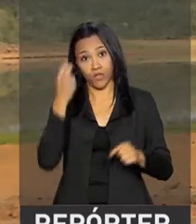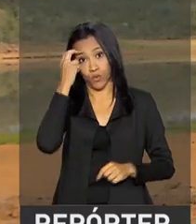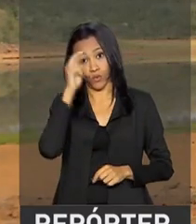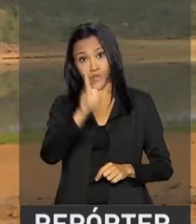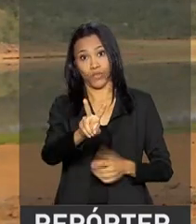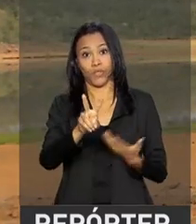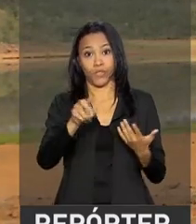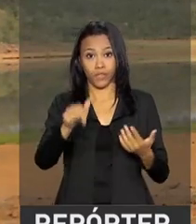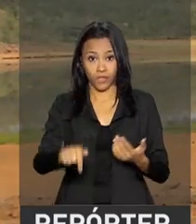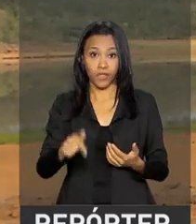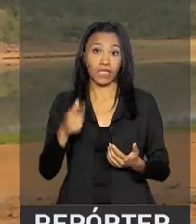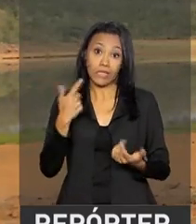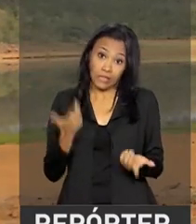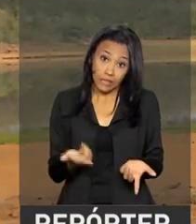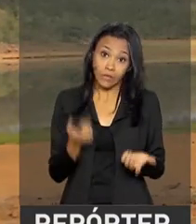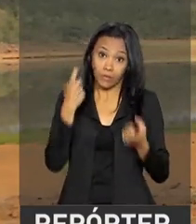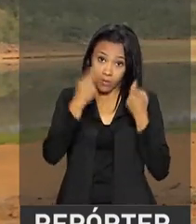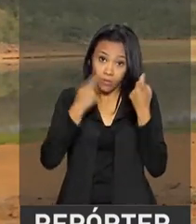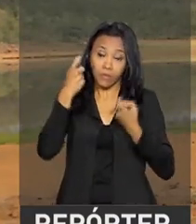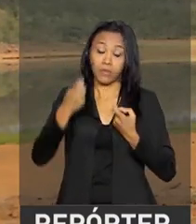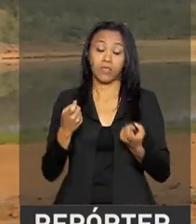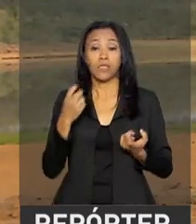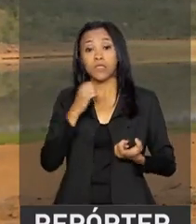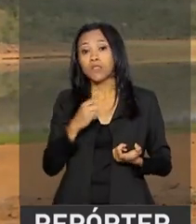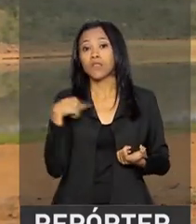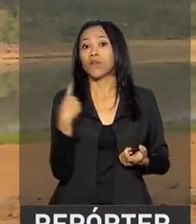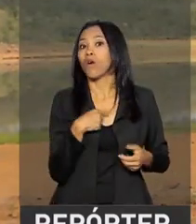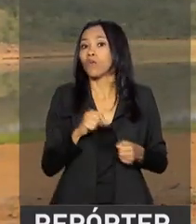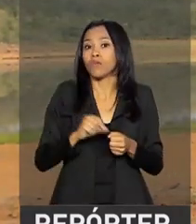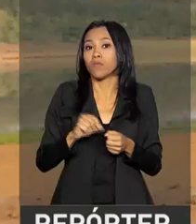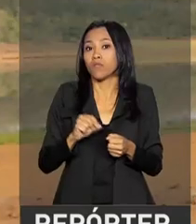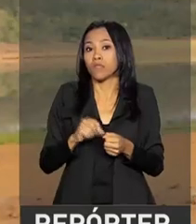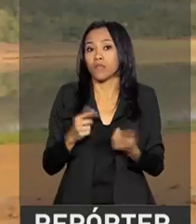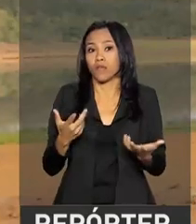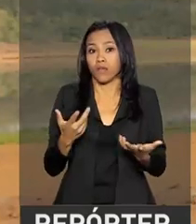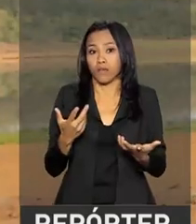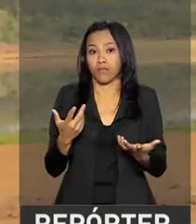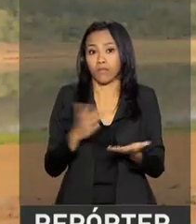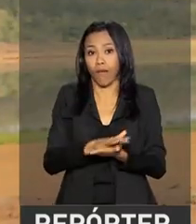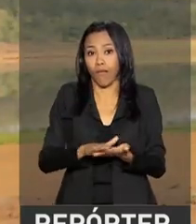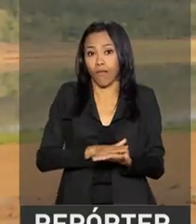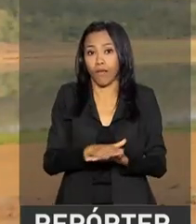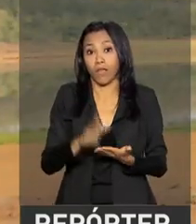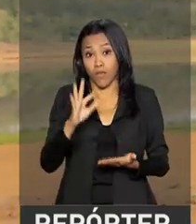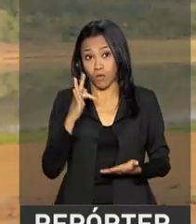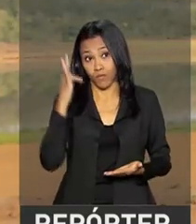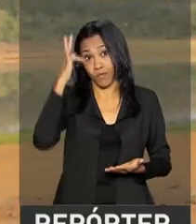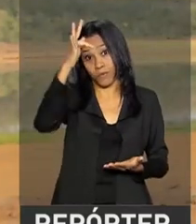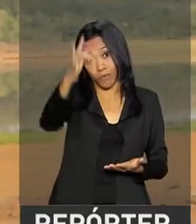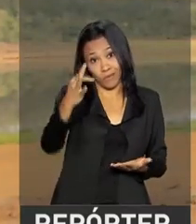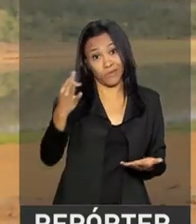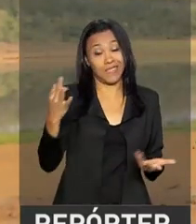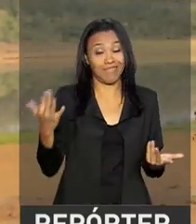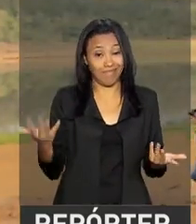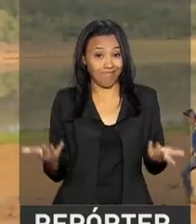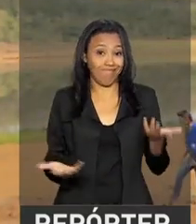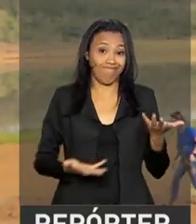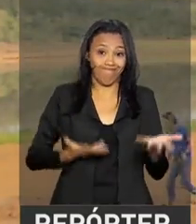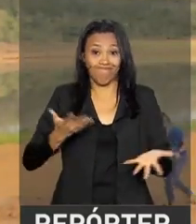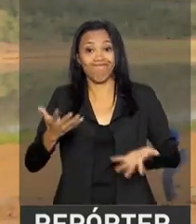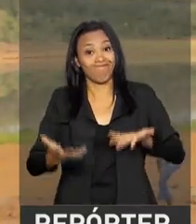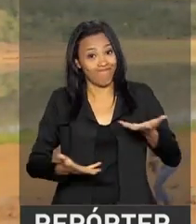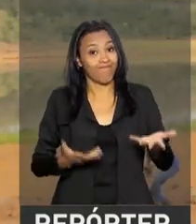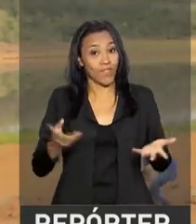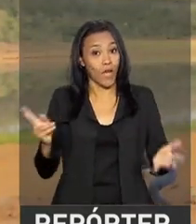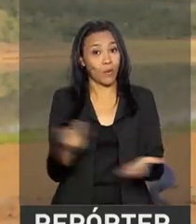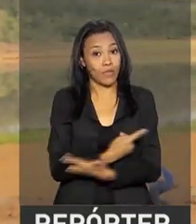isso é preocupante se a gente não fizer esse tipo de ação lá na frente eu não sei pode chegar um tempo aí que a gente não tem